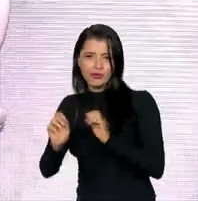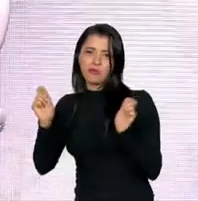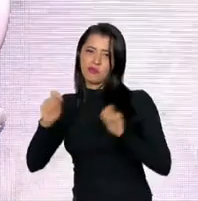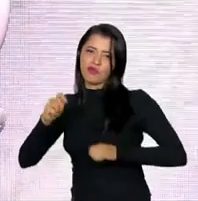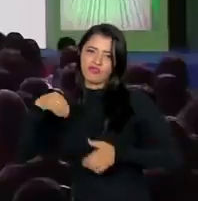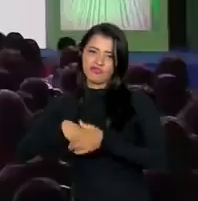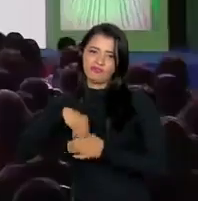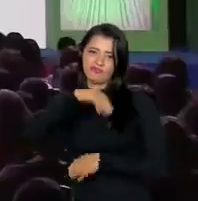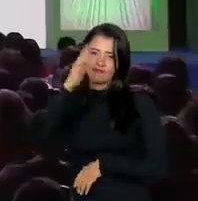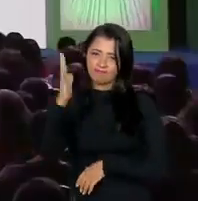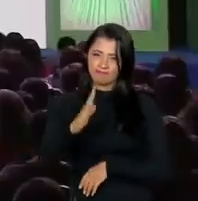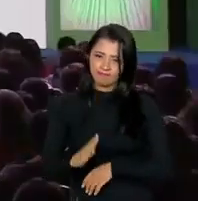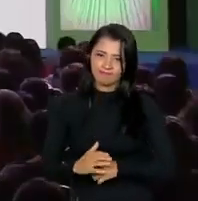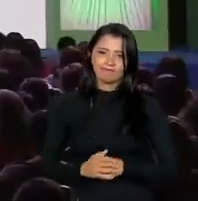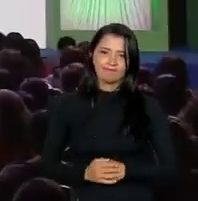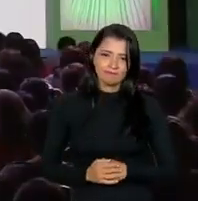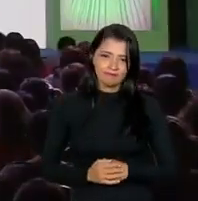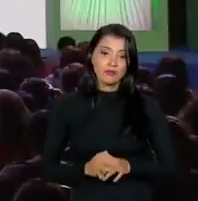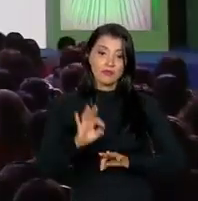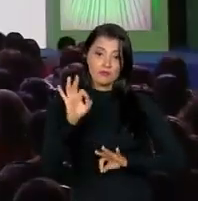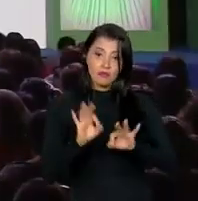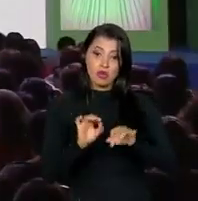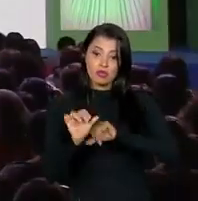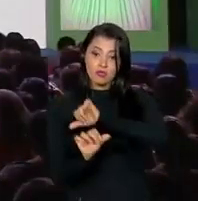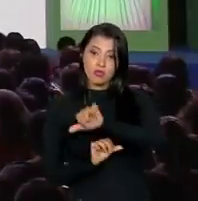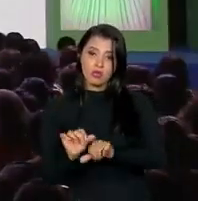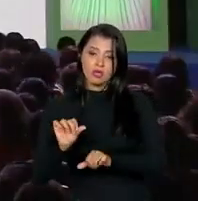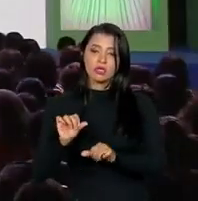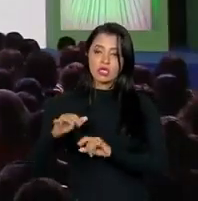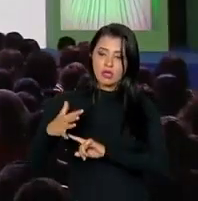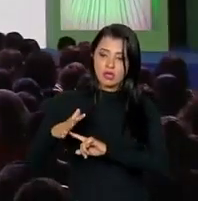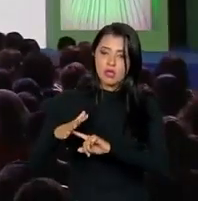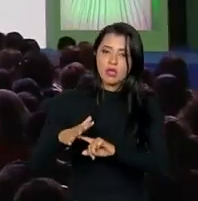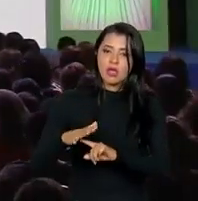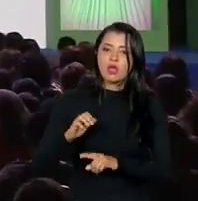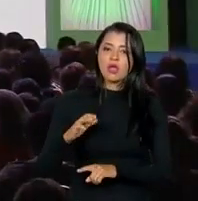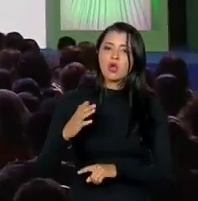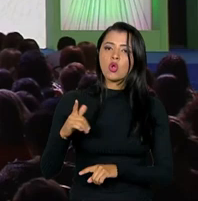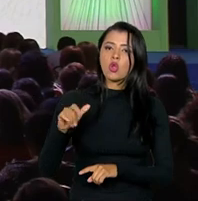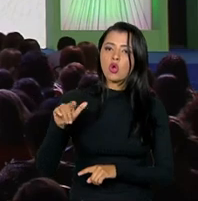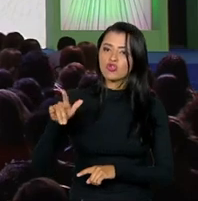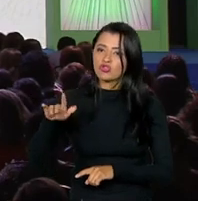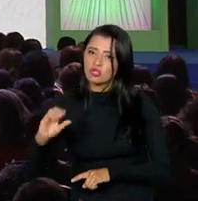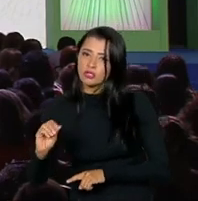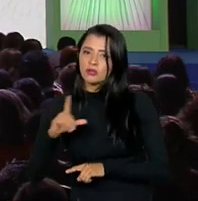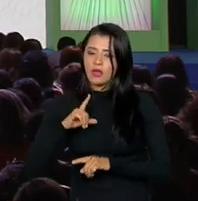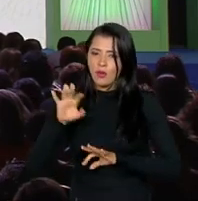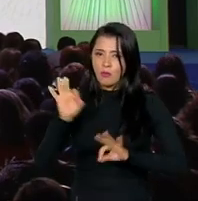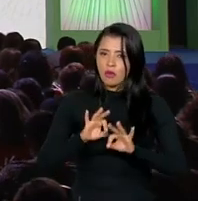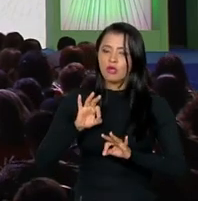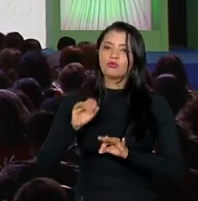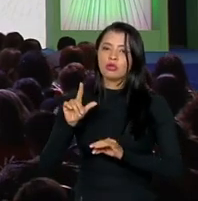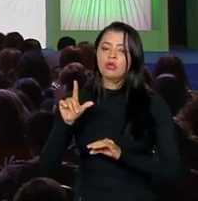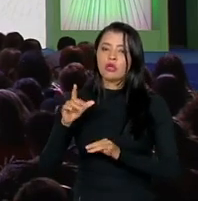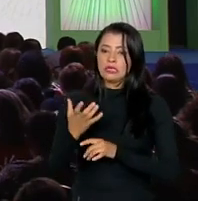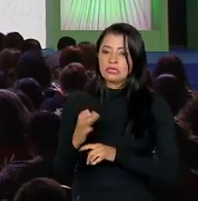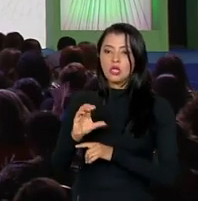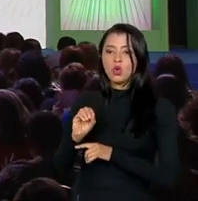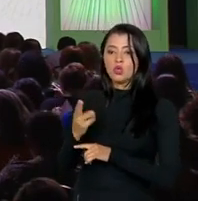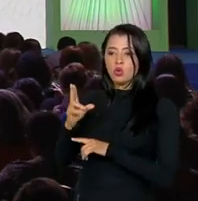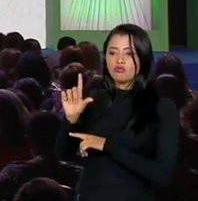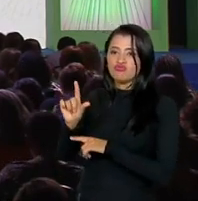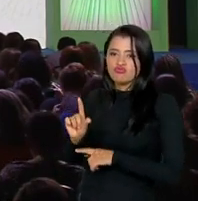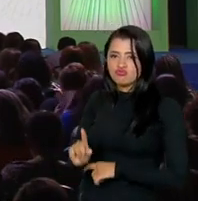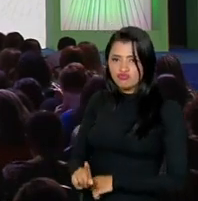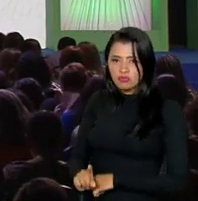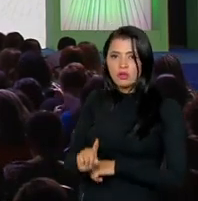Brasil. Então, o plano de transformação ecológica, ele é um plano de descarbonização da economia, eu queria ressaltar, mas ele é